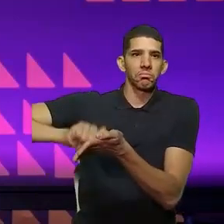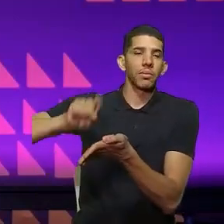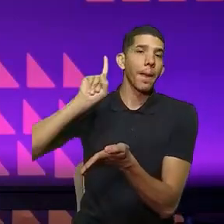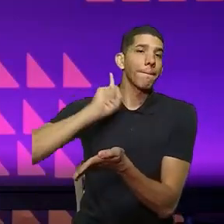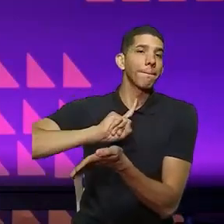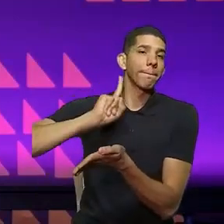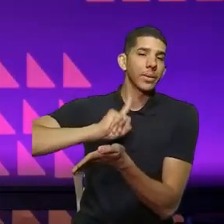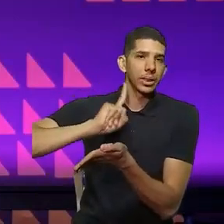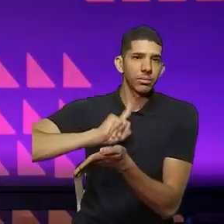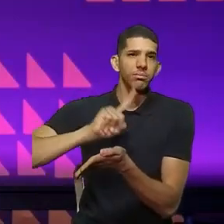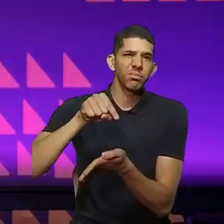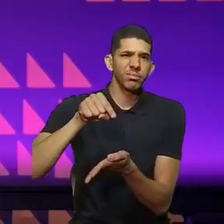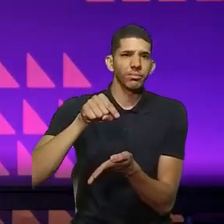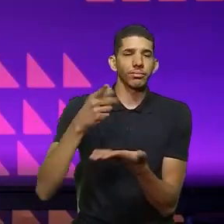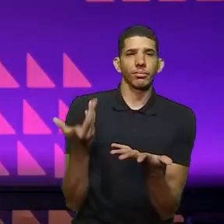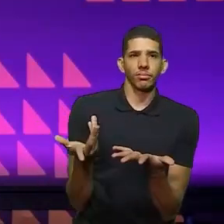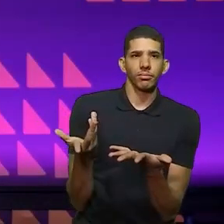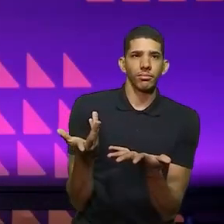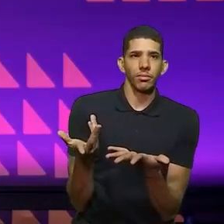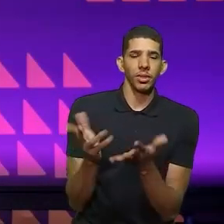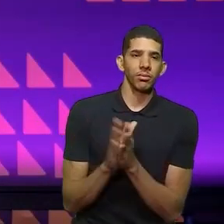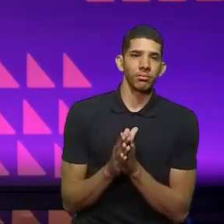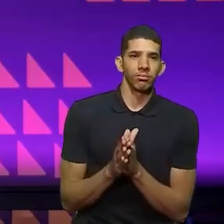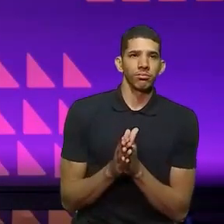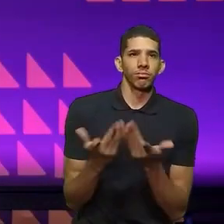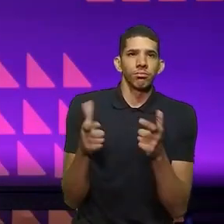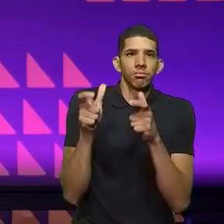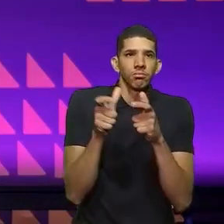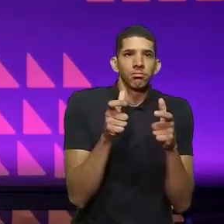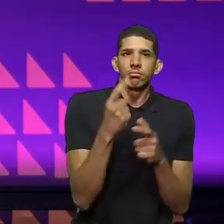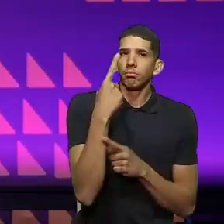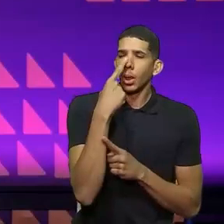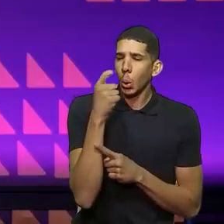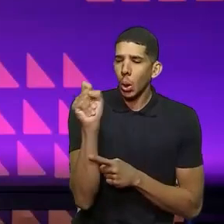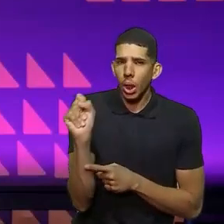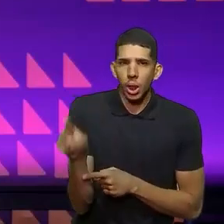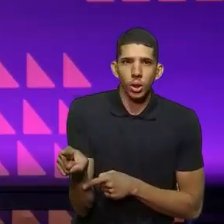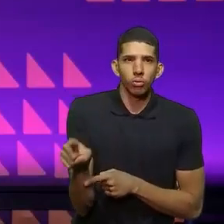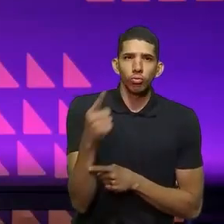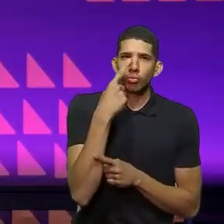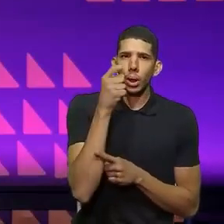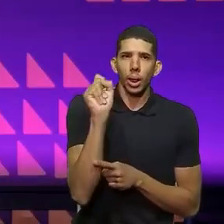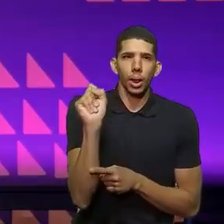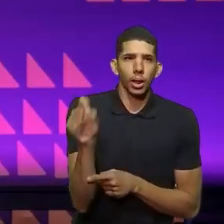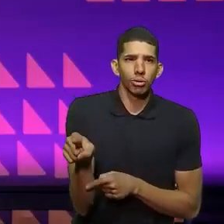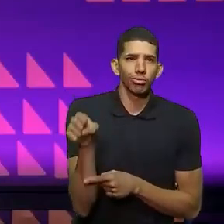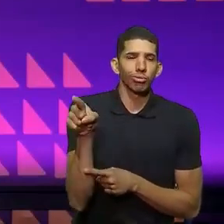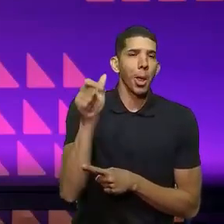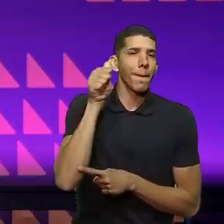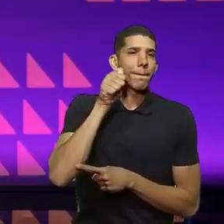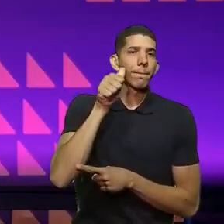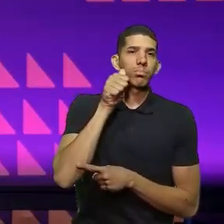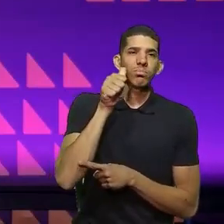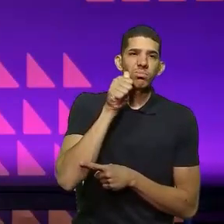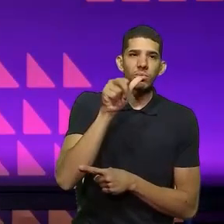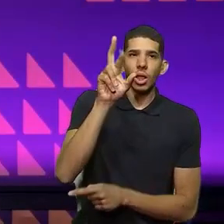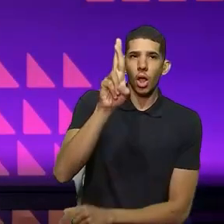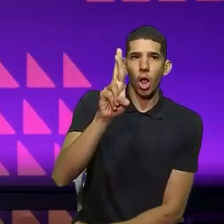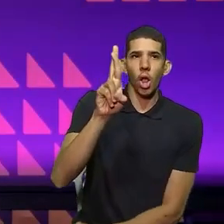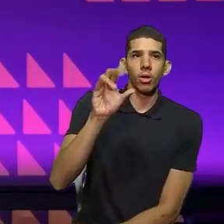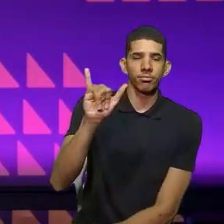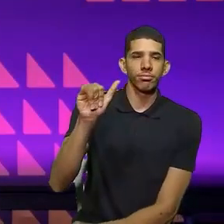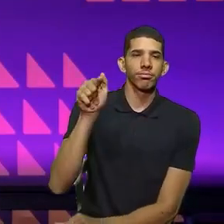das cidades, onde se jogam os lixos, Dona Rosinha também conheceu a fome de perto,